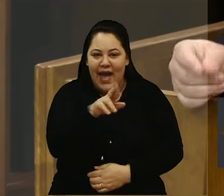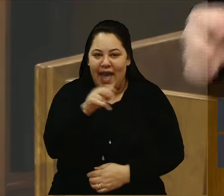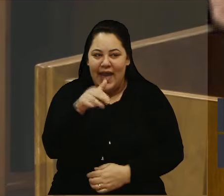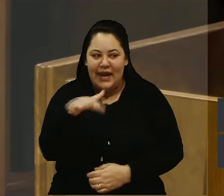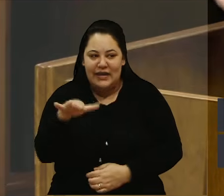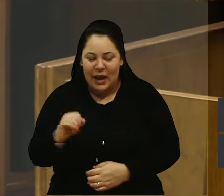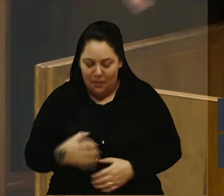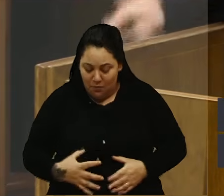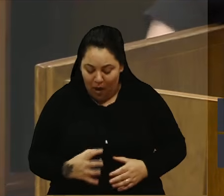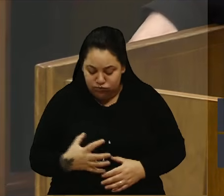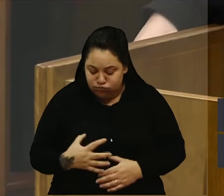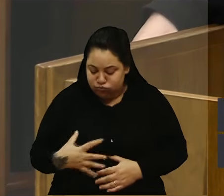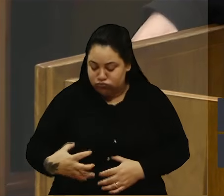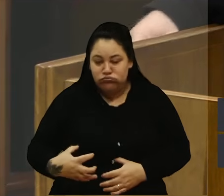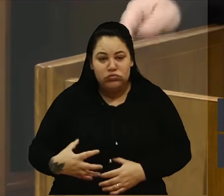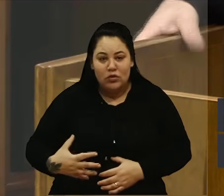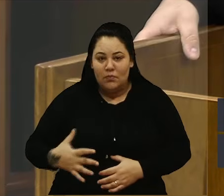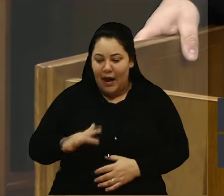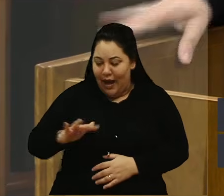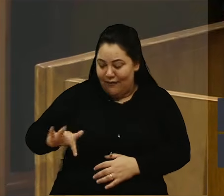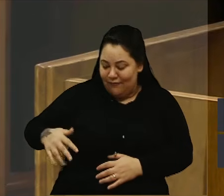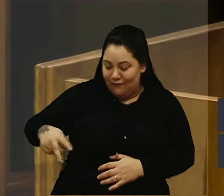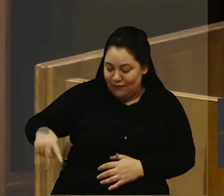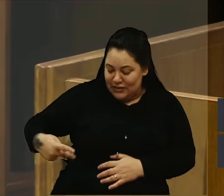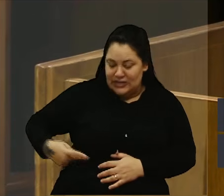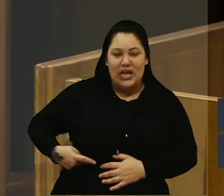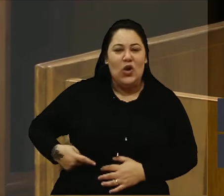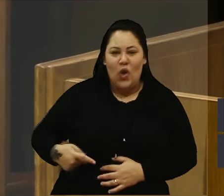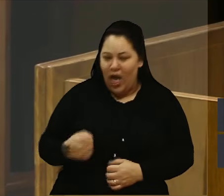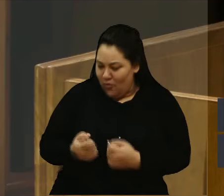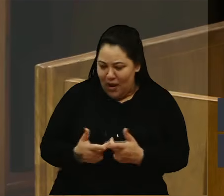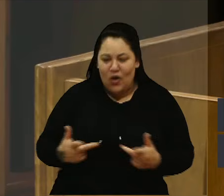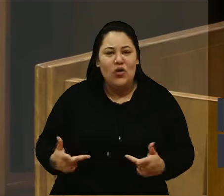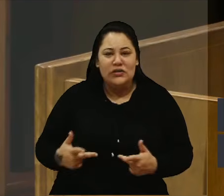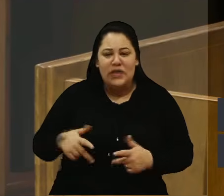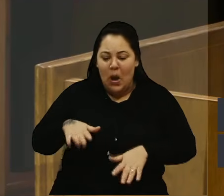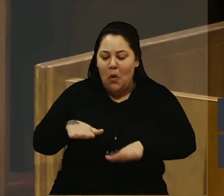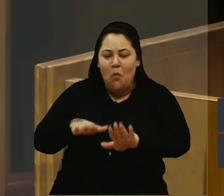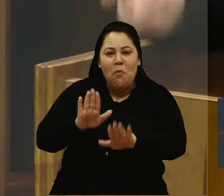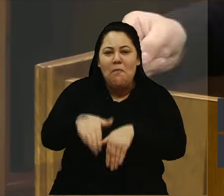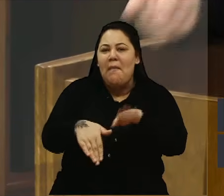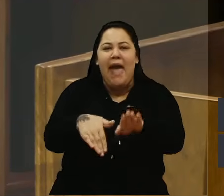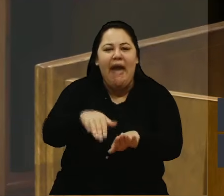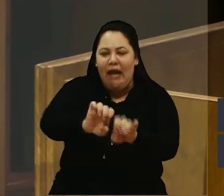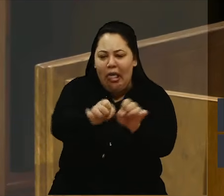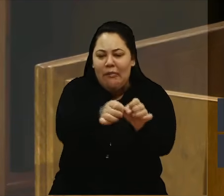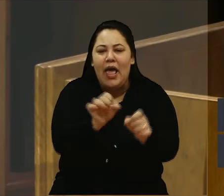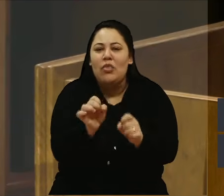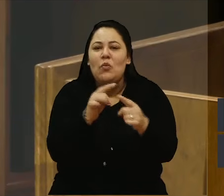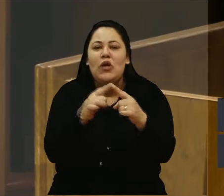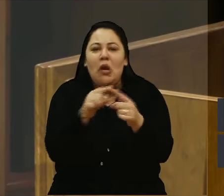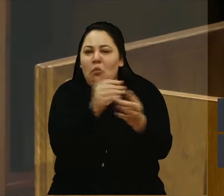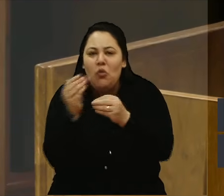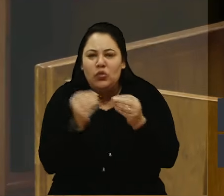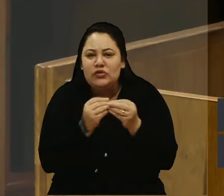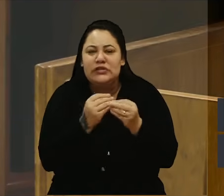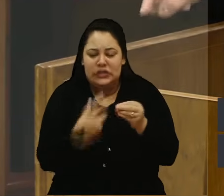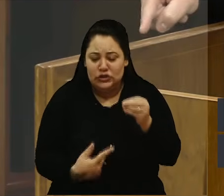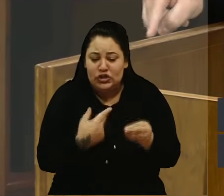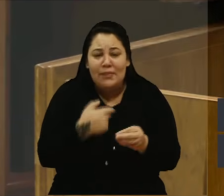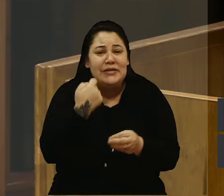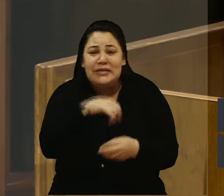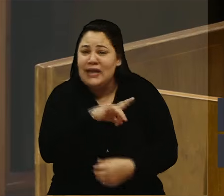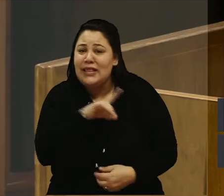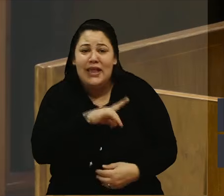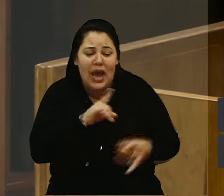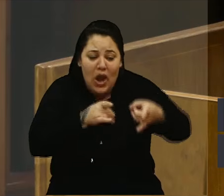vesícula, um pé quebrado, vão ficar represadas, porque muitas dessas cirurgias tu precisa ter um leito de UTI disponível para fazer